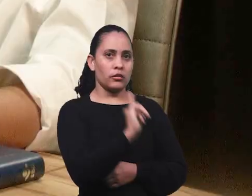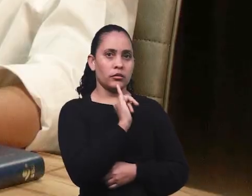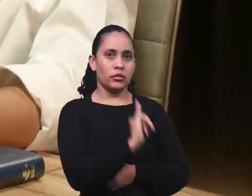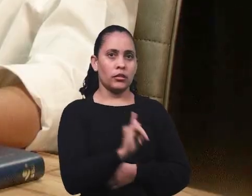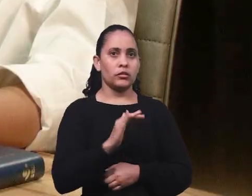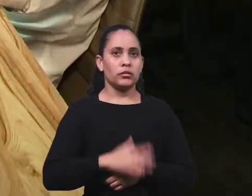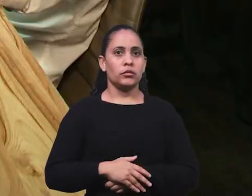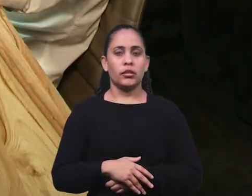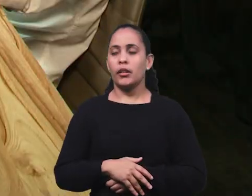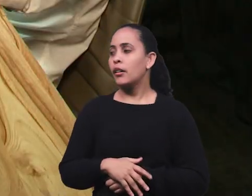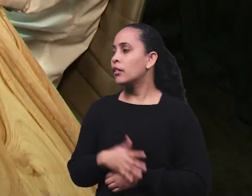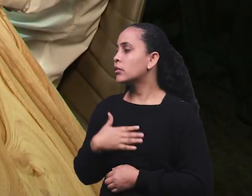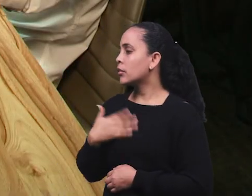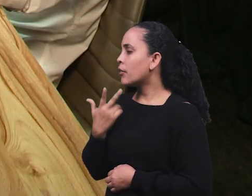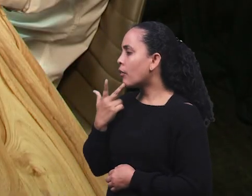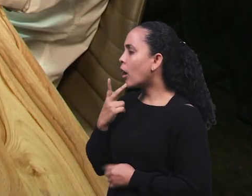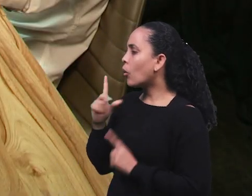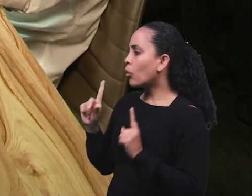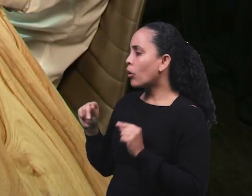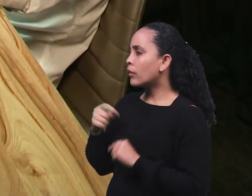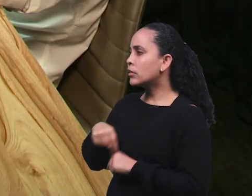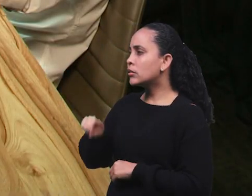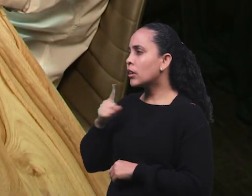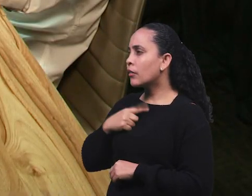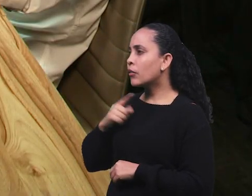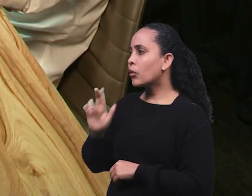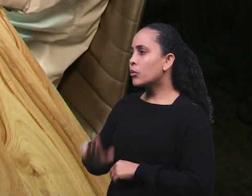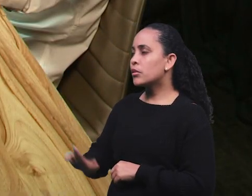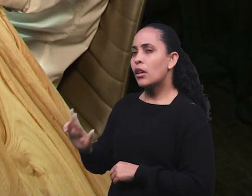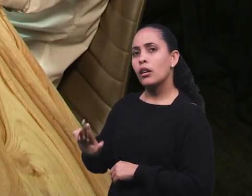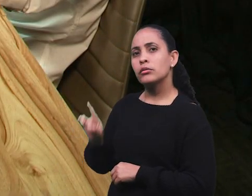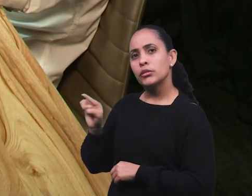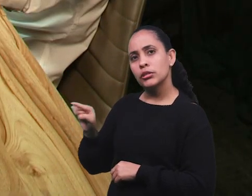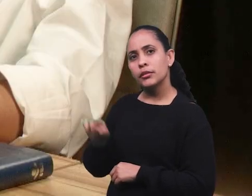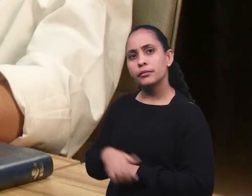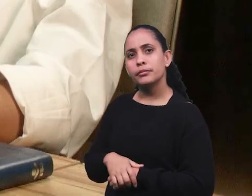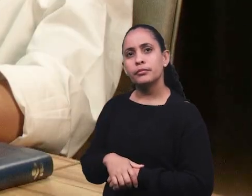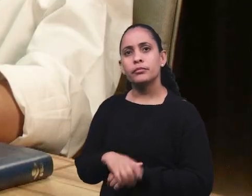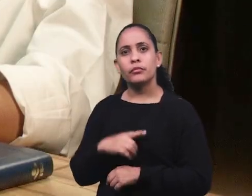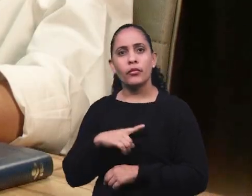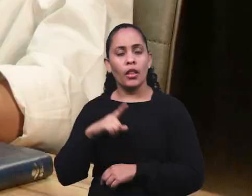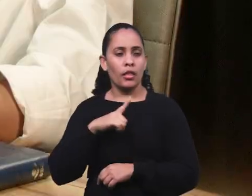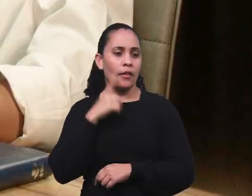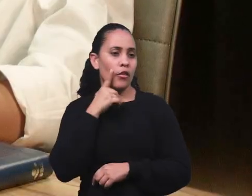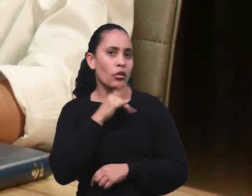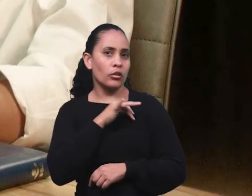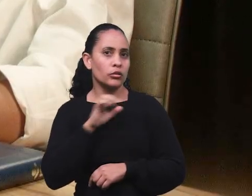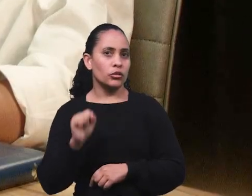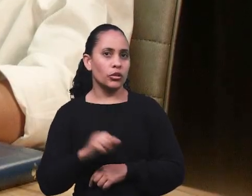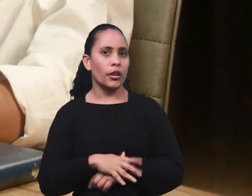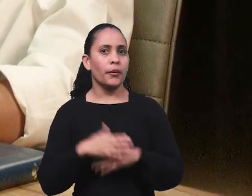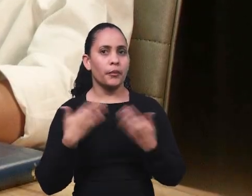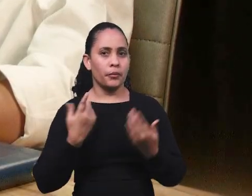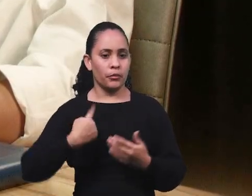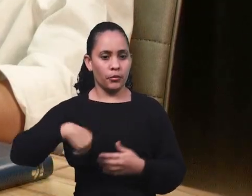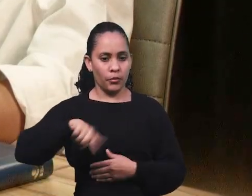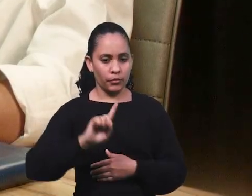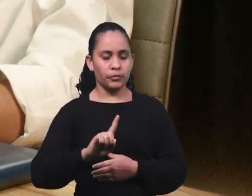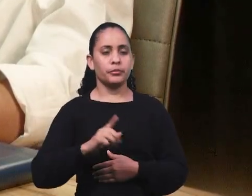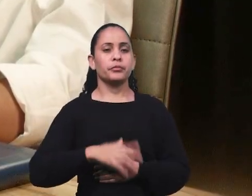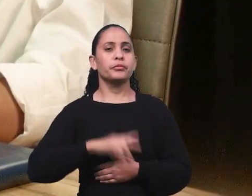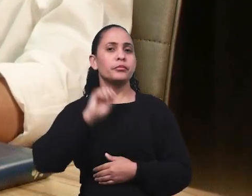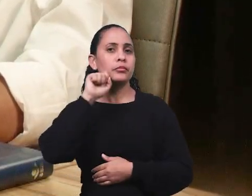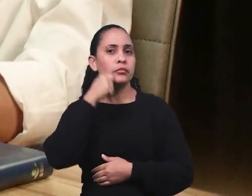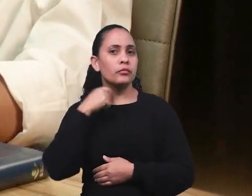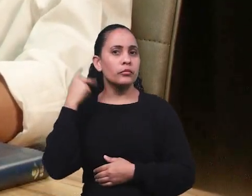Conta pra gente, eu acho que é Uhum. interessante. Quando que você foi usado com os dons? teve um dia que a gente tava ceando, né, na